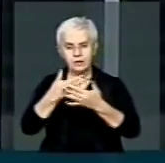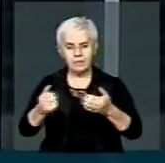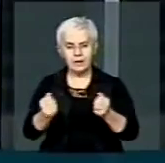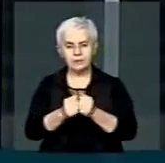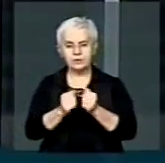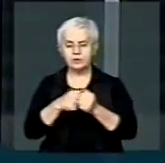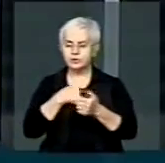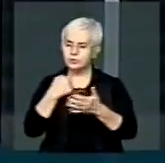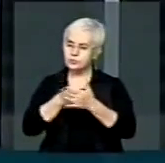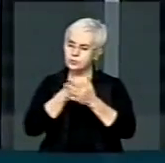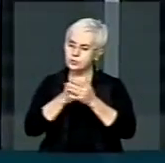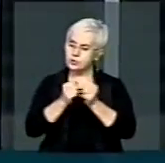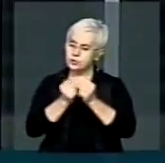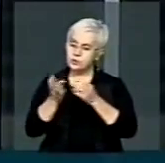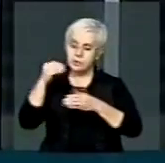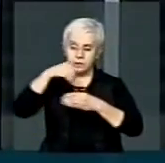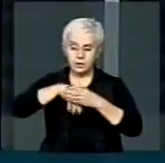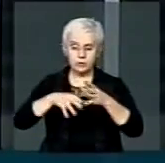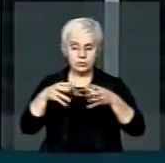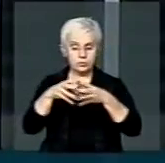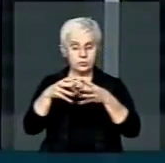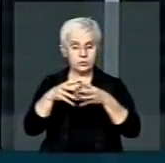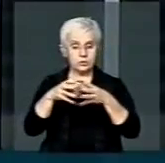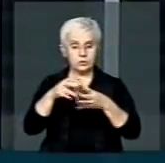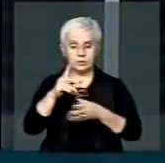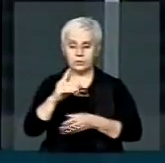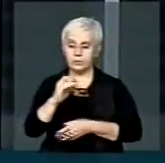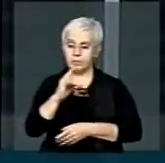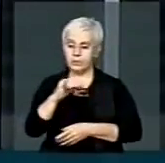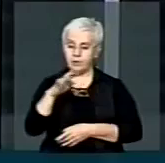incluído naquele pacote de